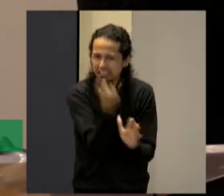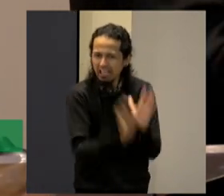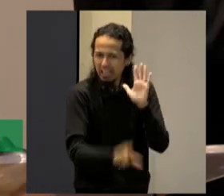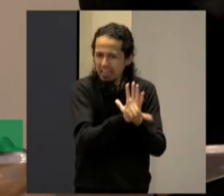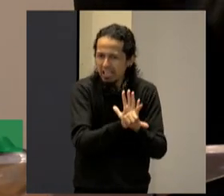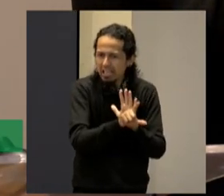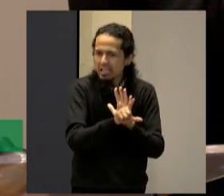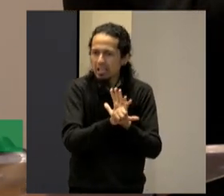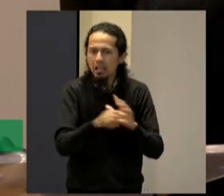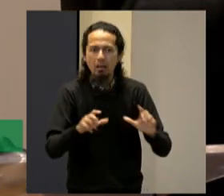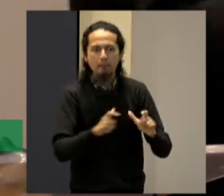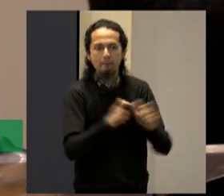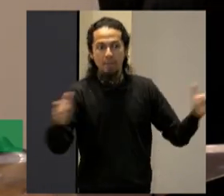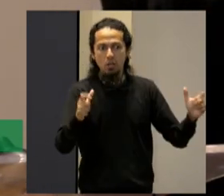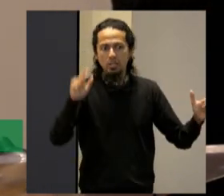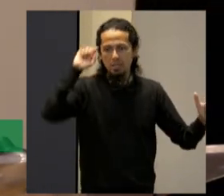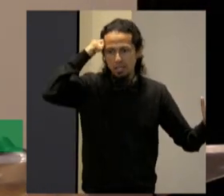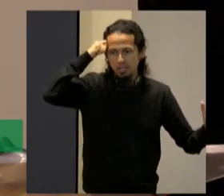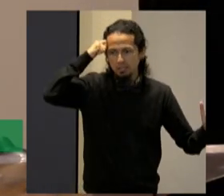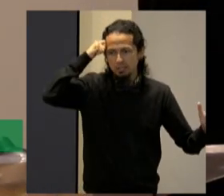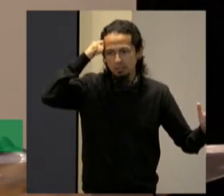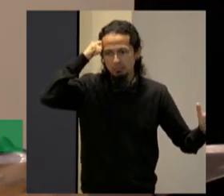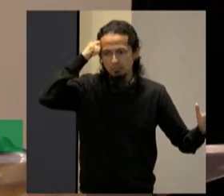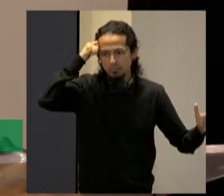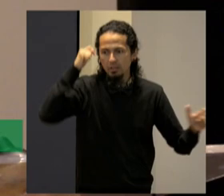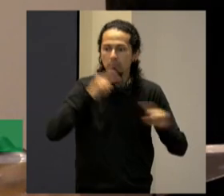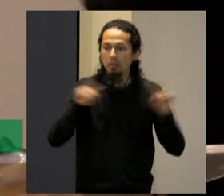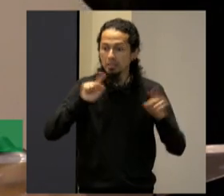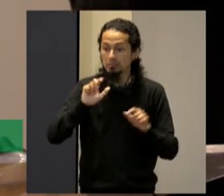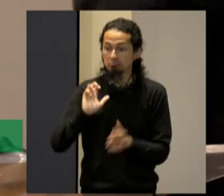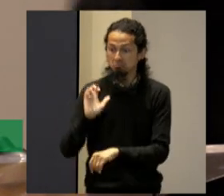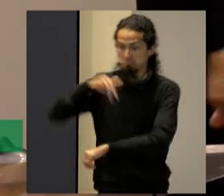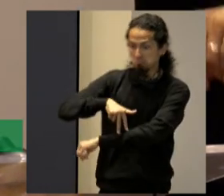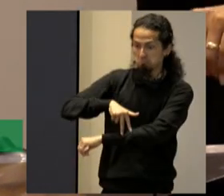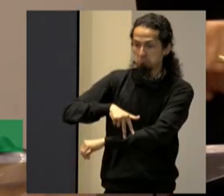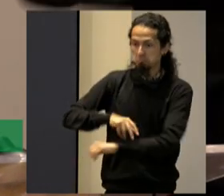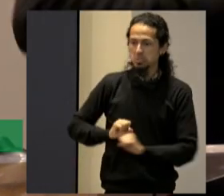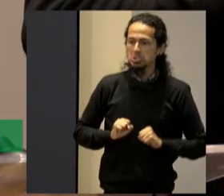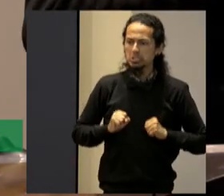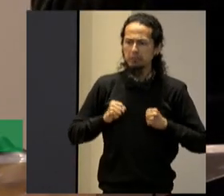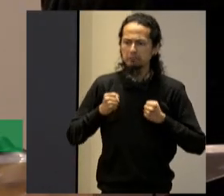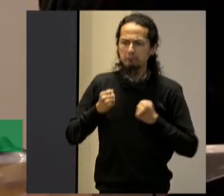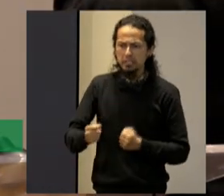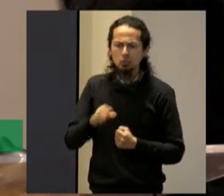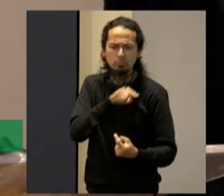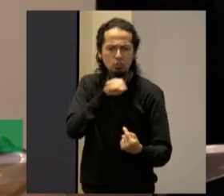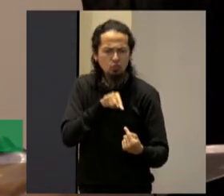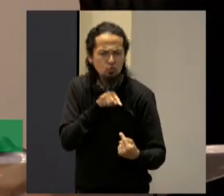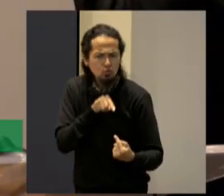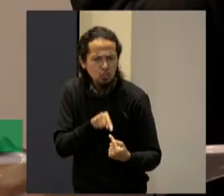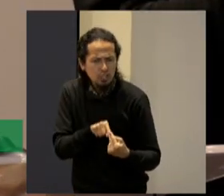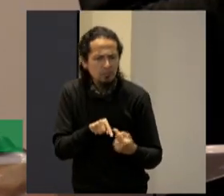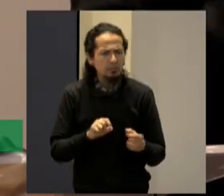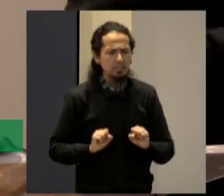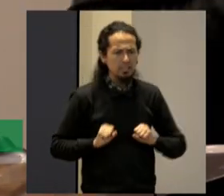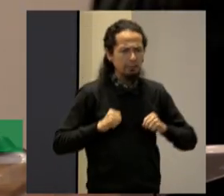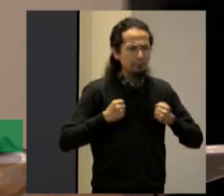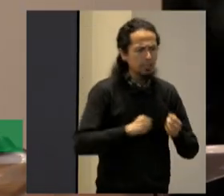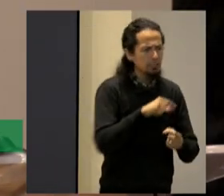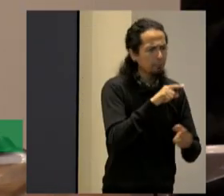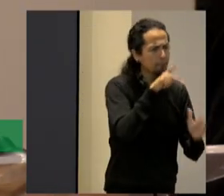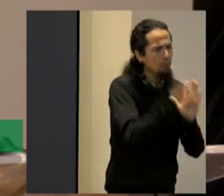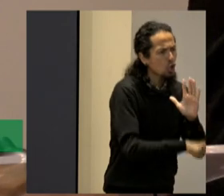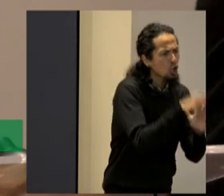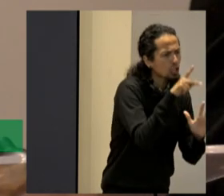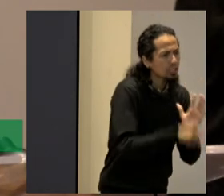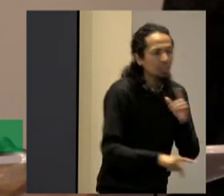negra dissesse o contrário, sobe à tribuna, defende a intenção, defende o projeto, que entendeu que